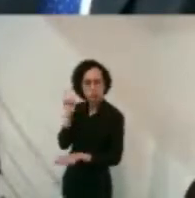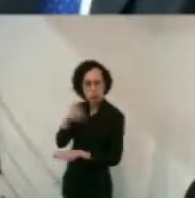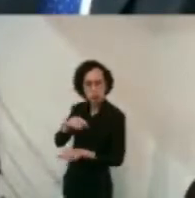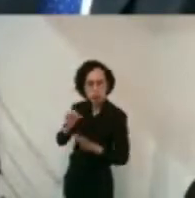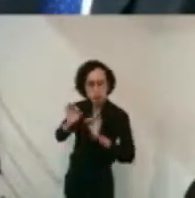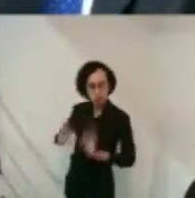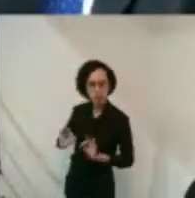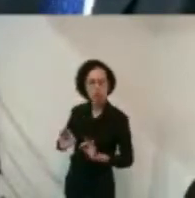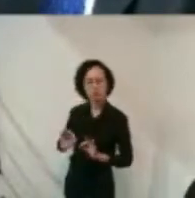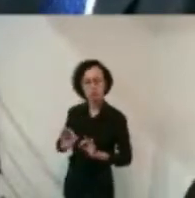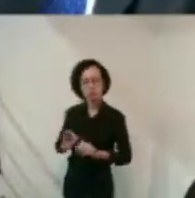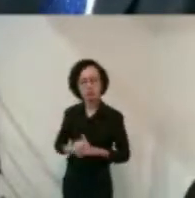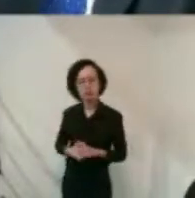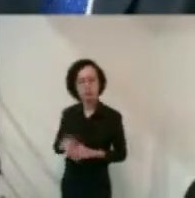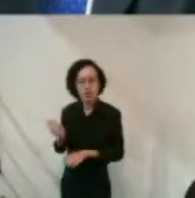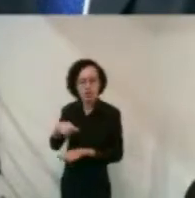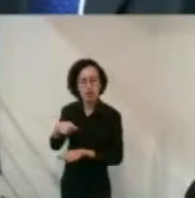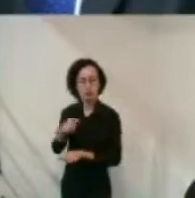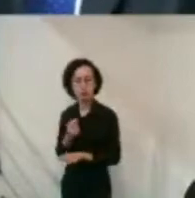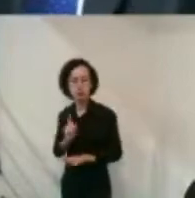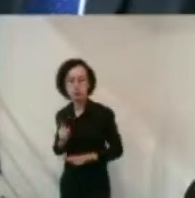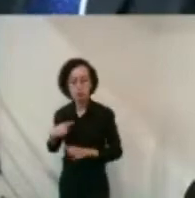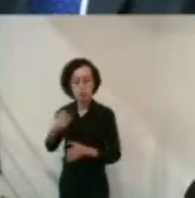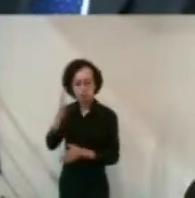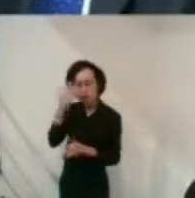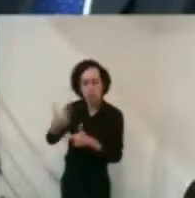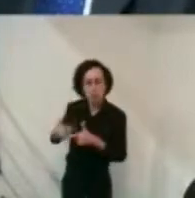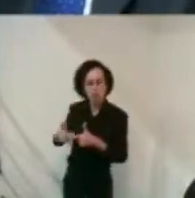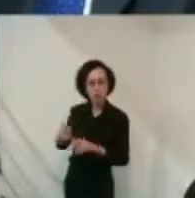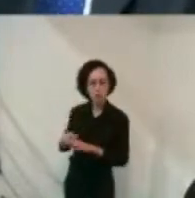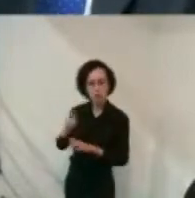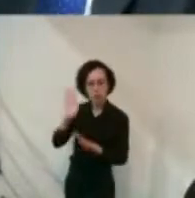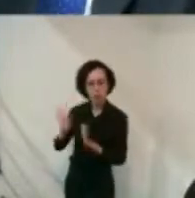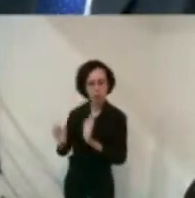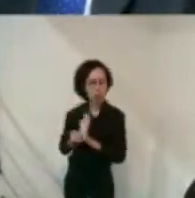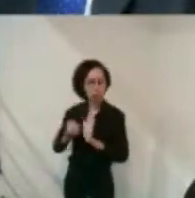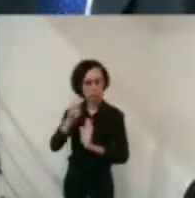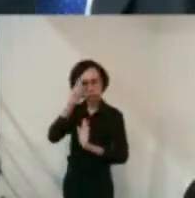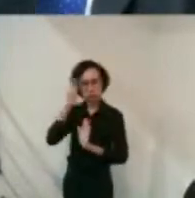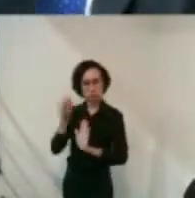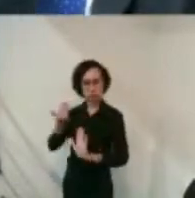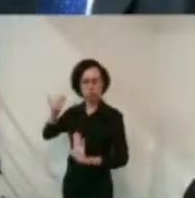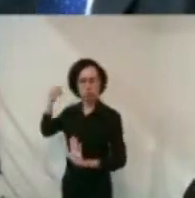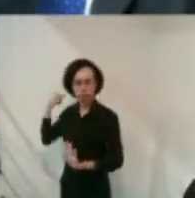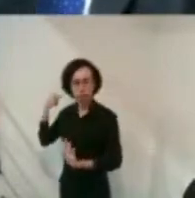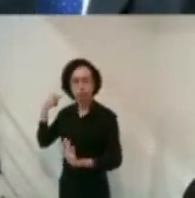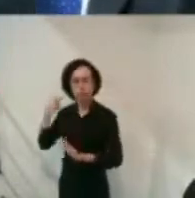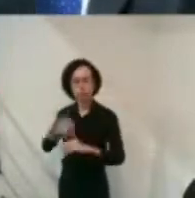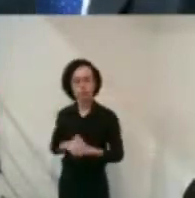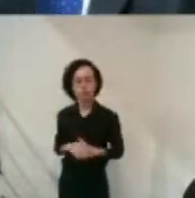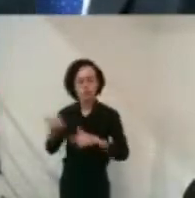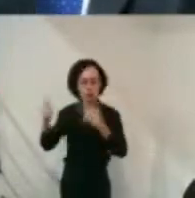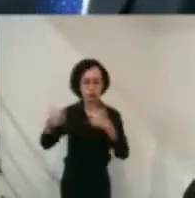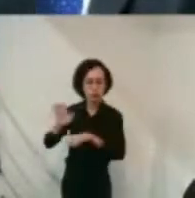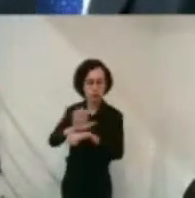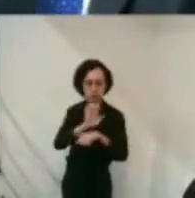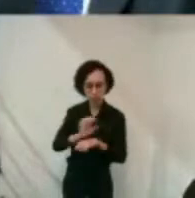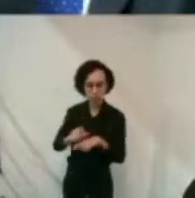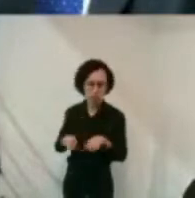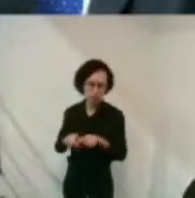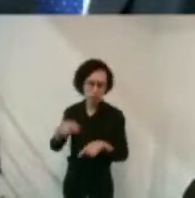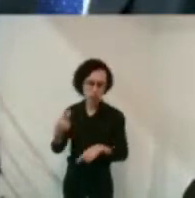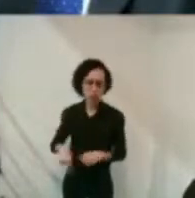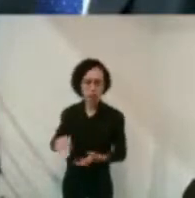de que a gente tem condições de resolver problemas históricos em outros estados da federação e aqui também em